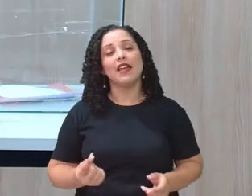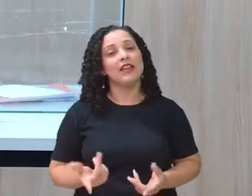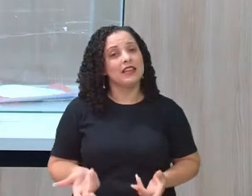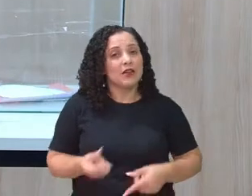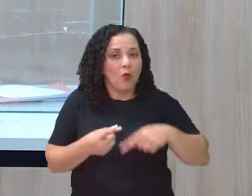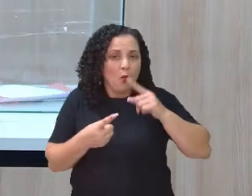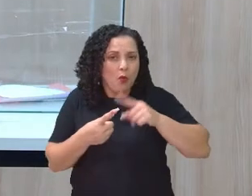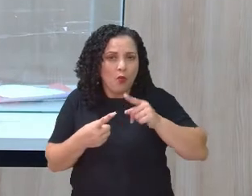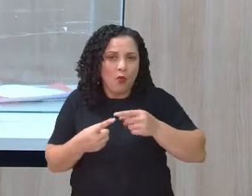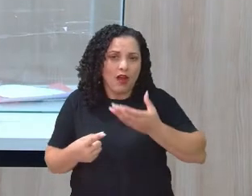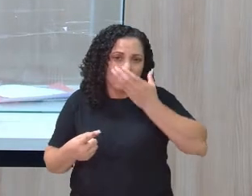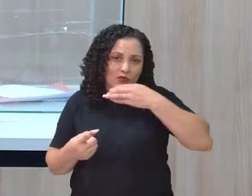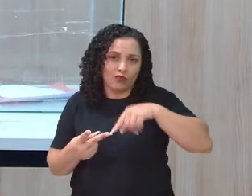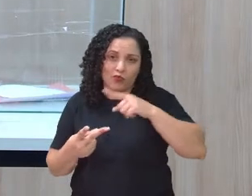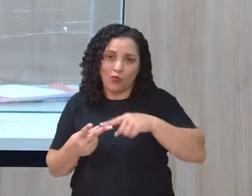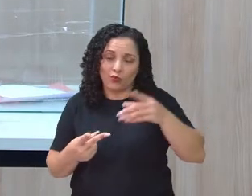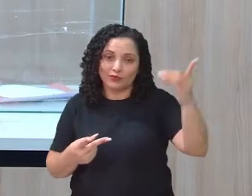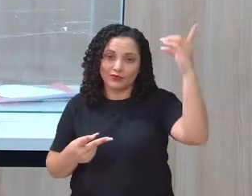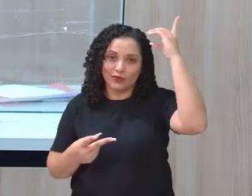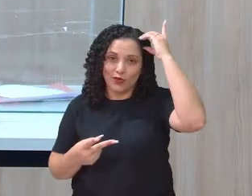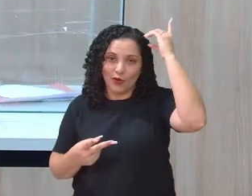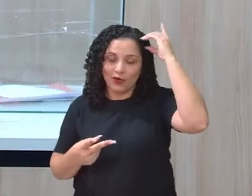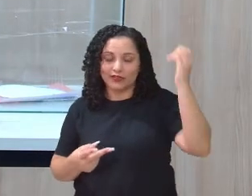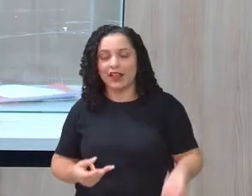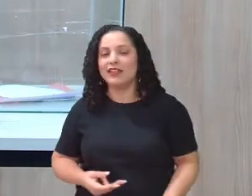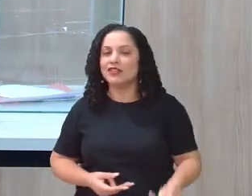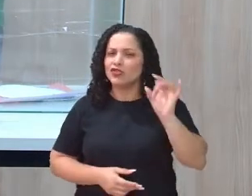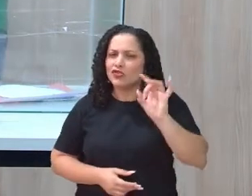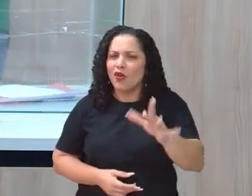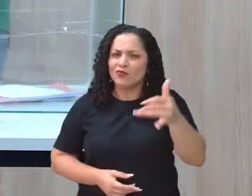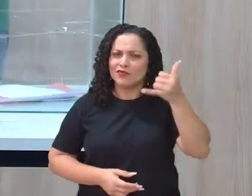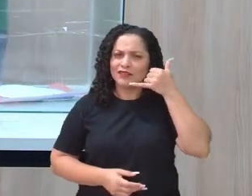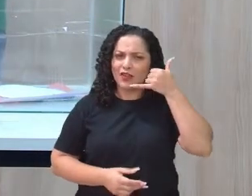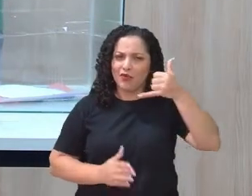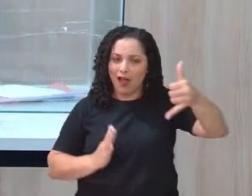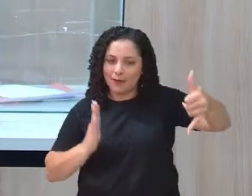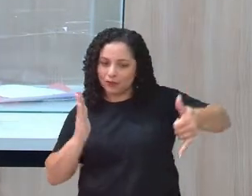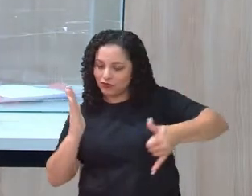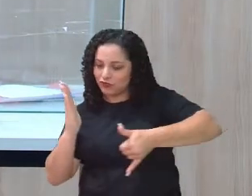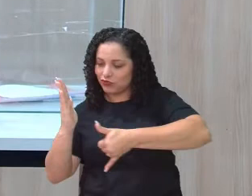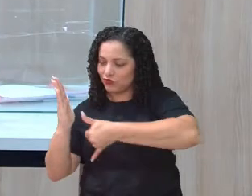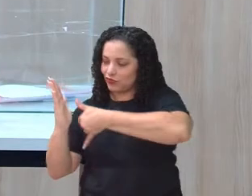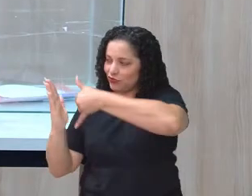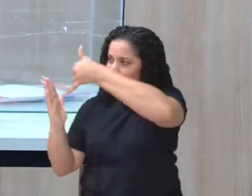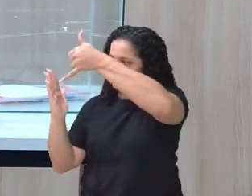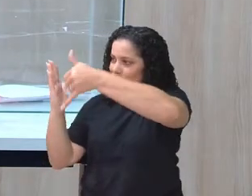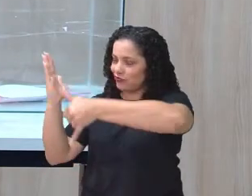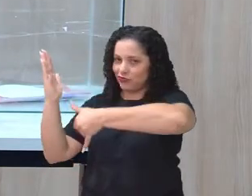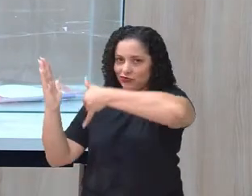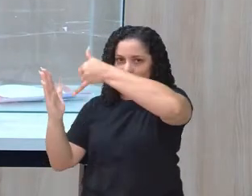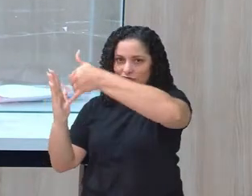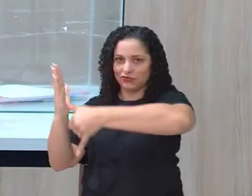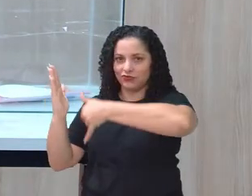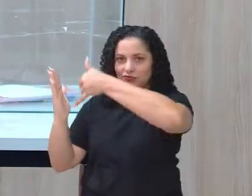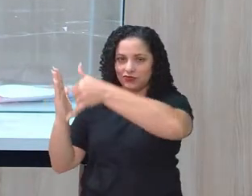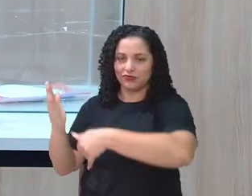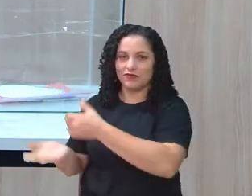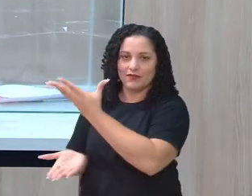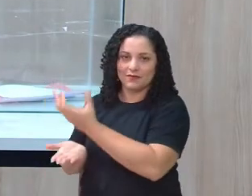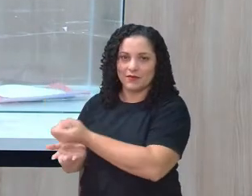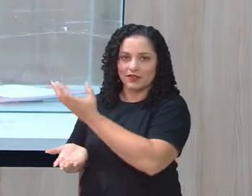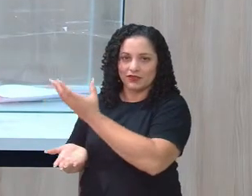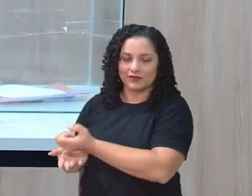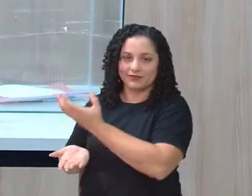sistema operacional. Então, se você vai pegar o seu celular aí, vai abrir a sua câmera, tá? E vai colocar aí no sistema